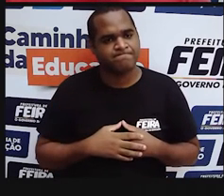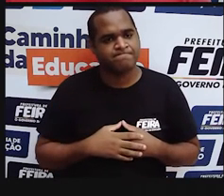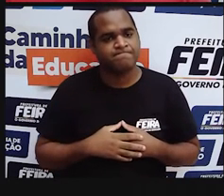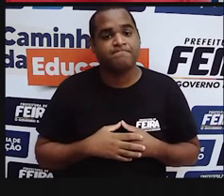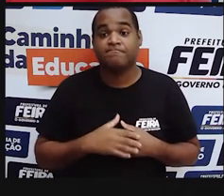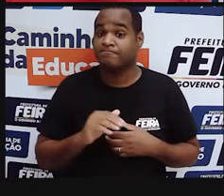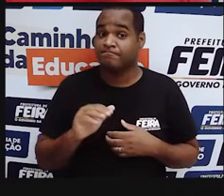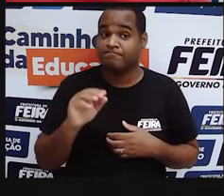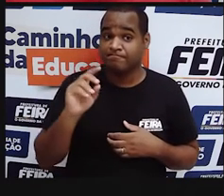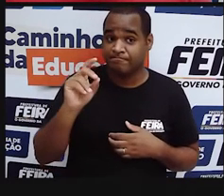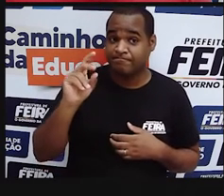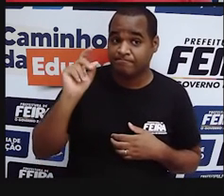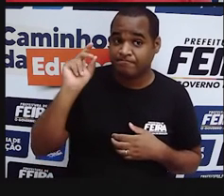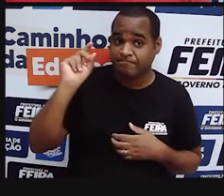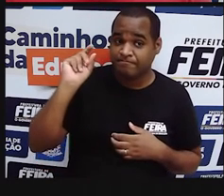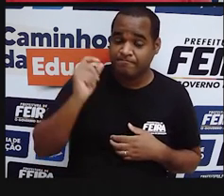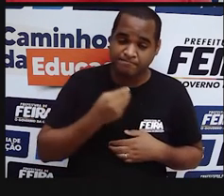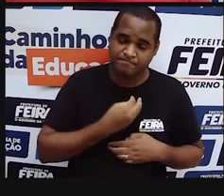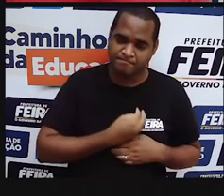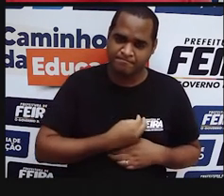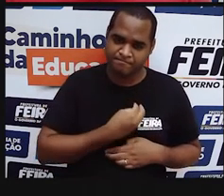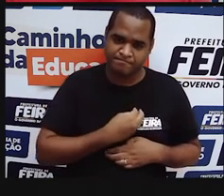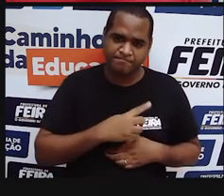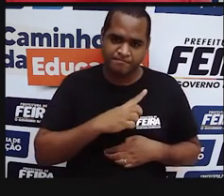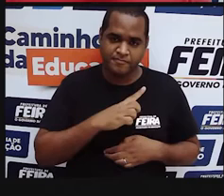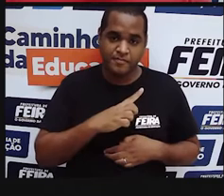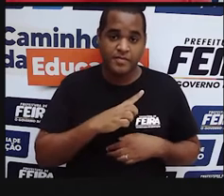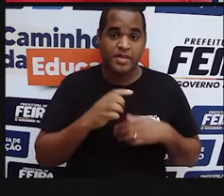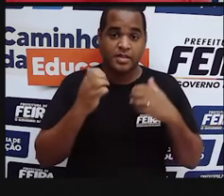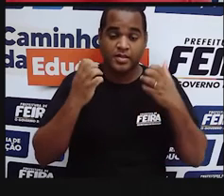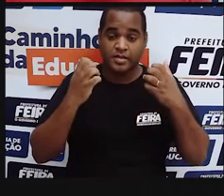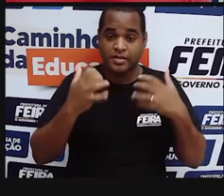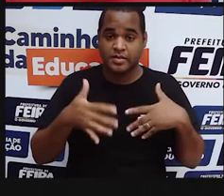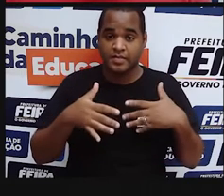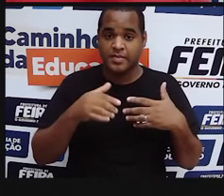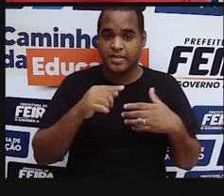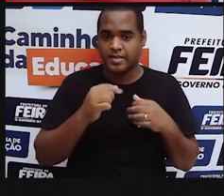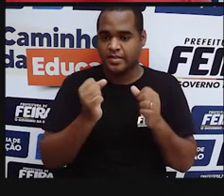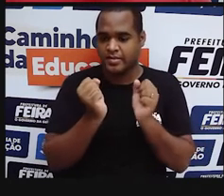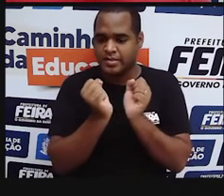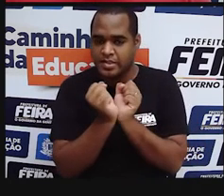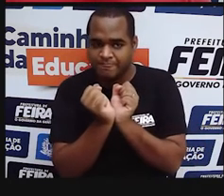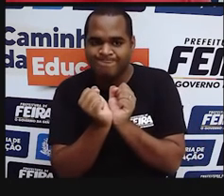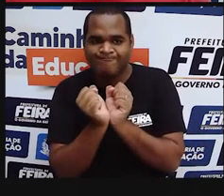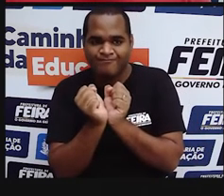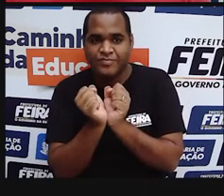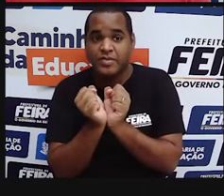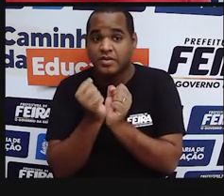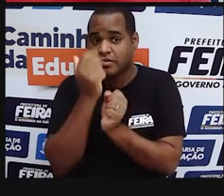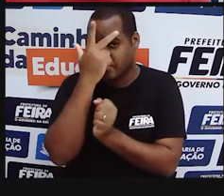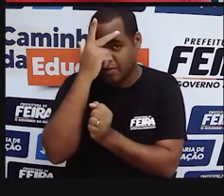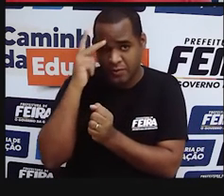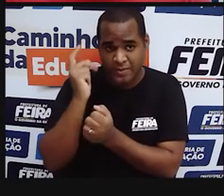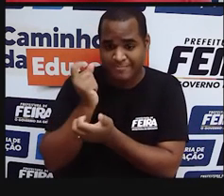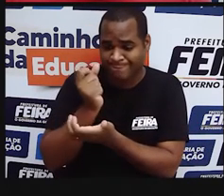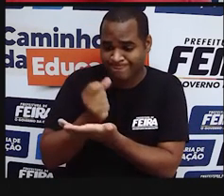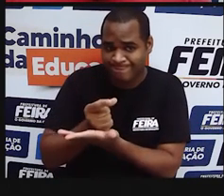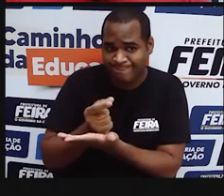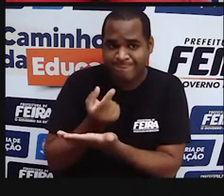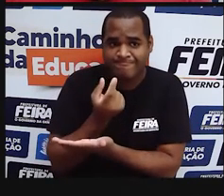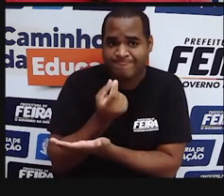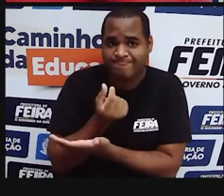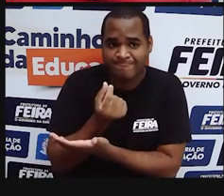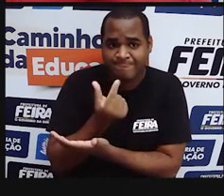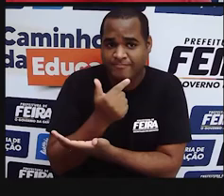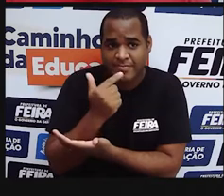mente. Naquela época, havia uma instituição que era a escravidão por dívida. Ou